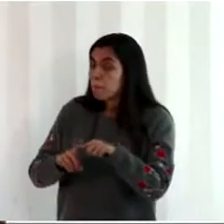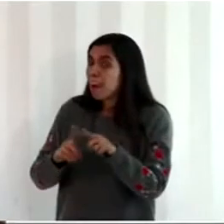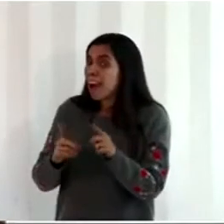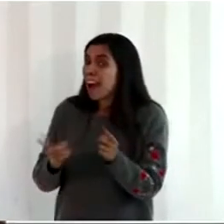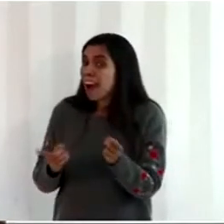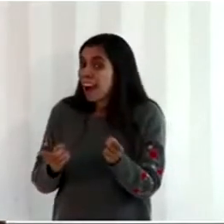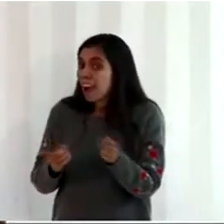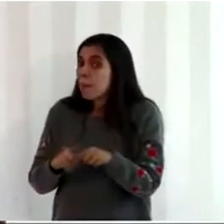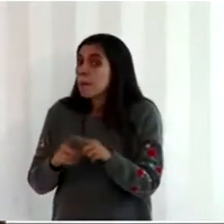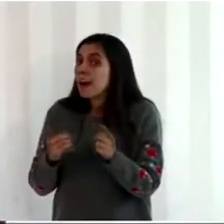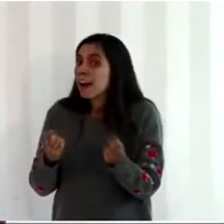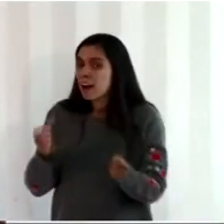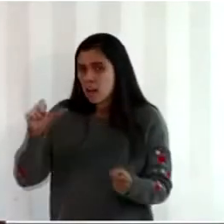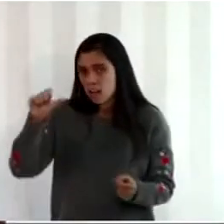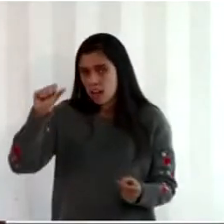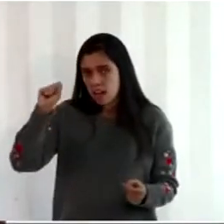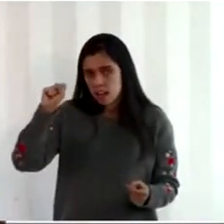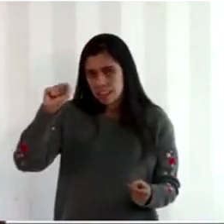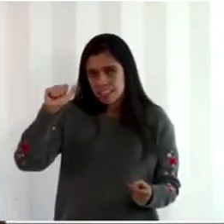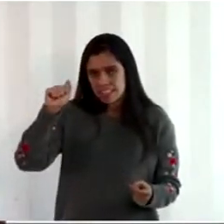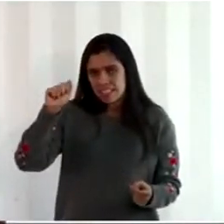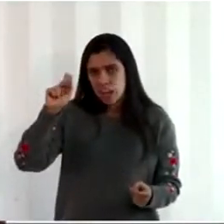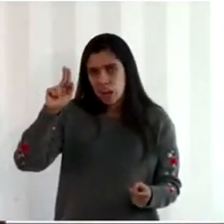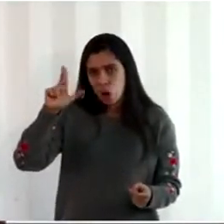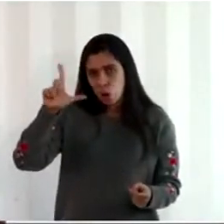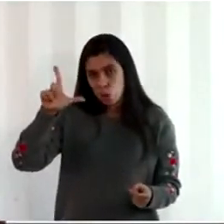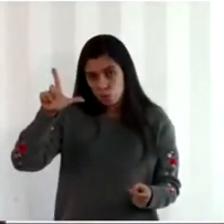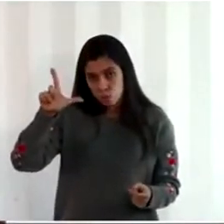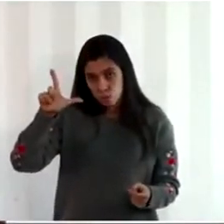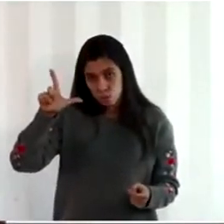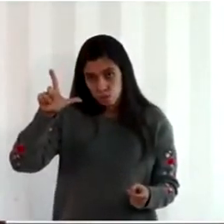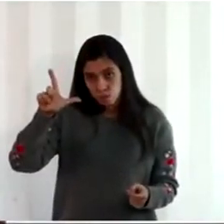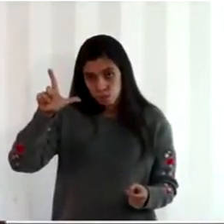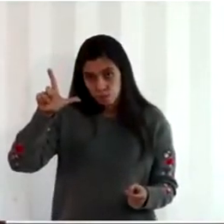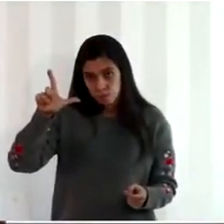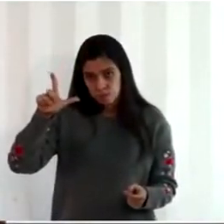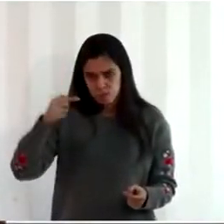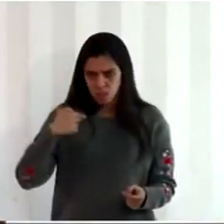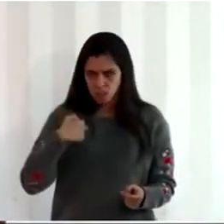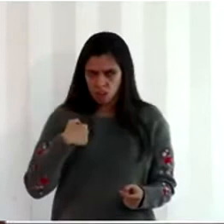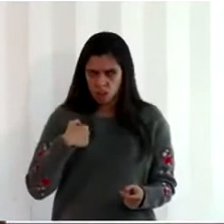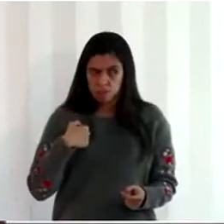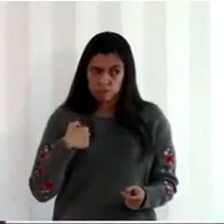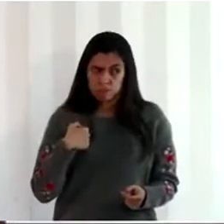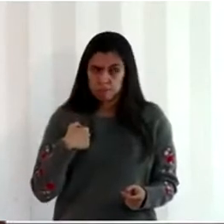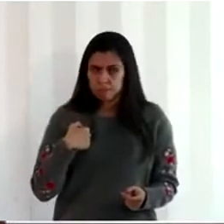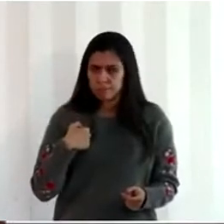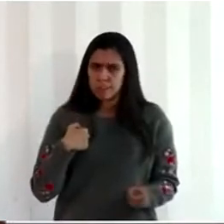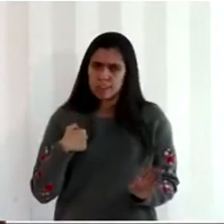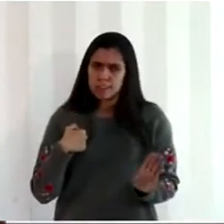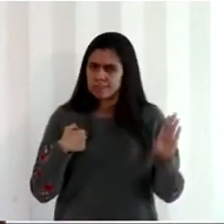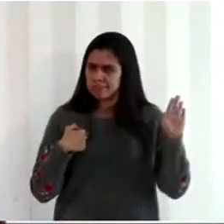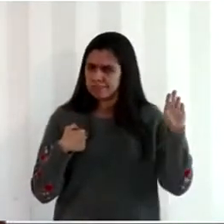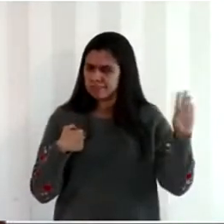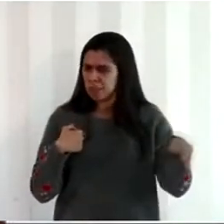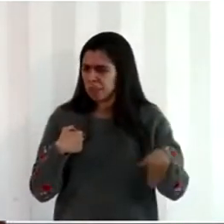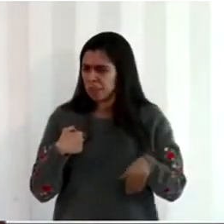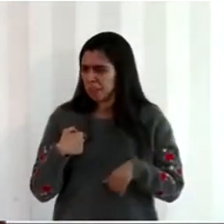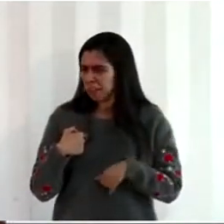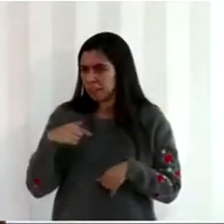Mas aí a palavra que você conhece muito bem está lá: eis que obedecer é melhor do que